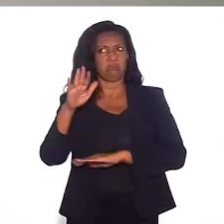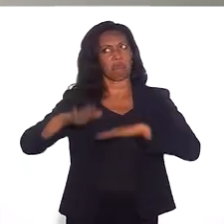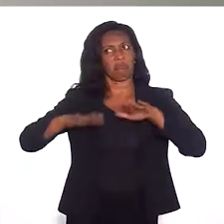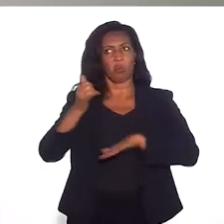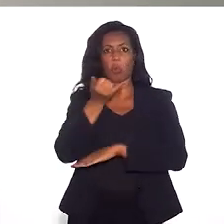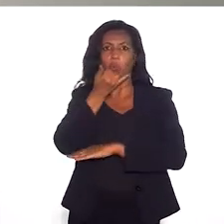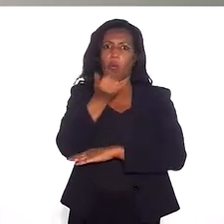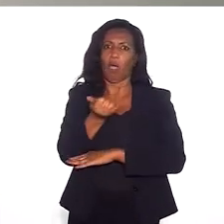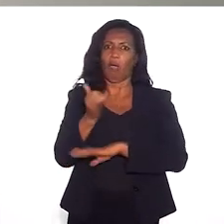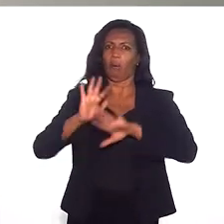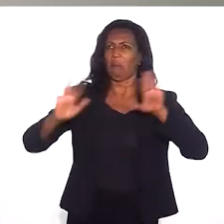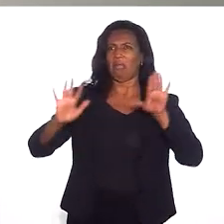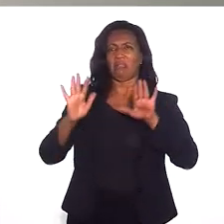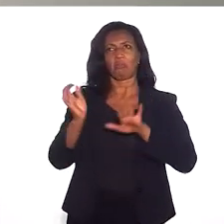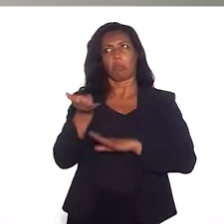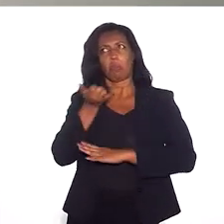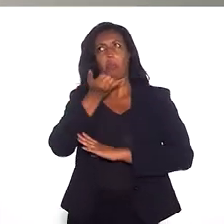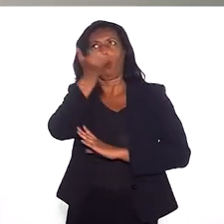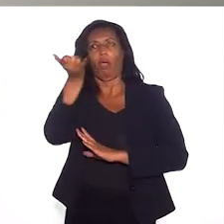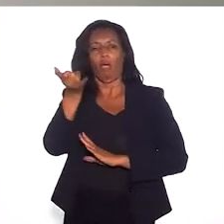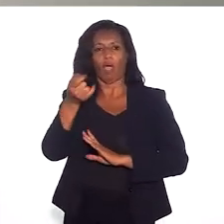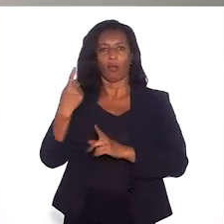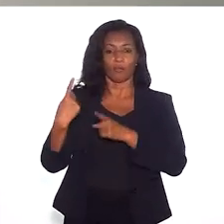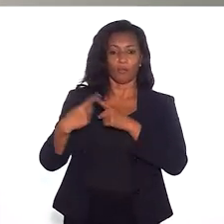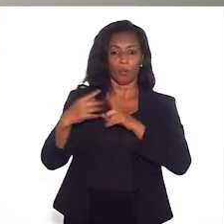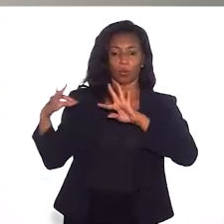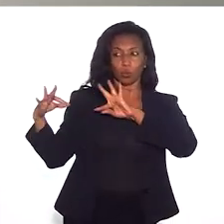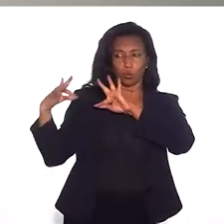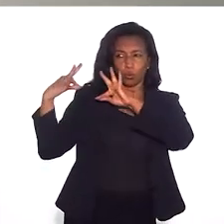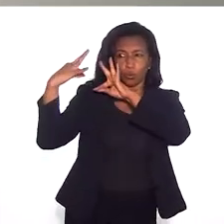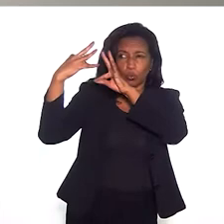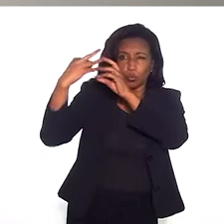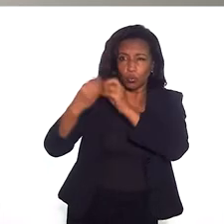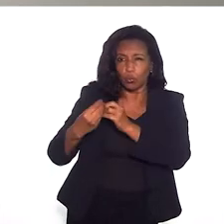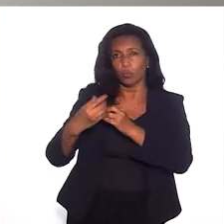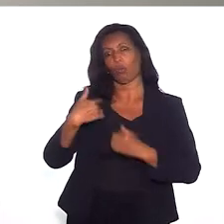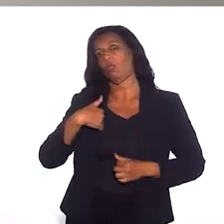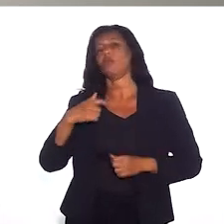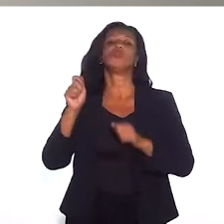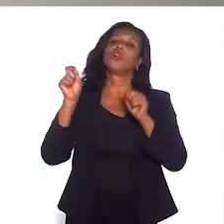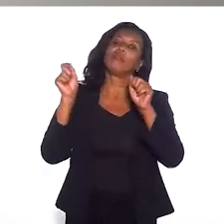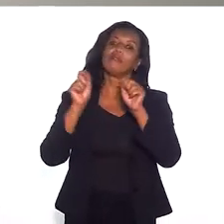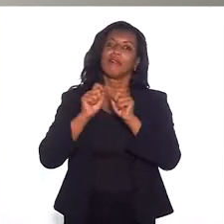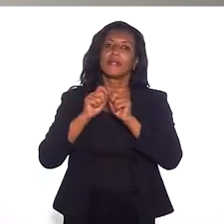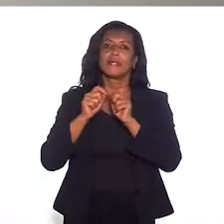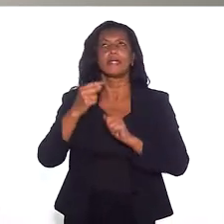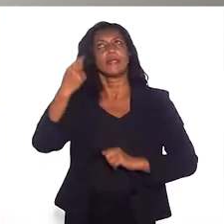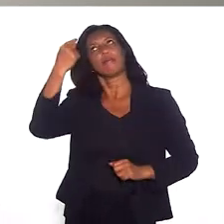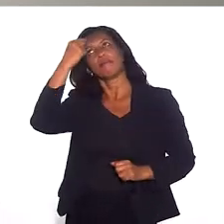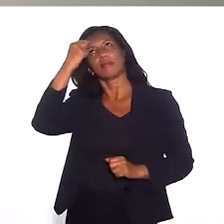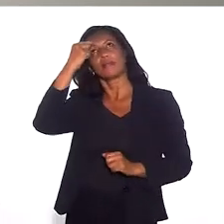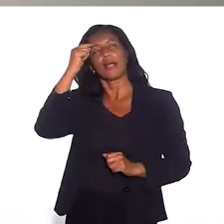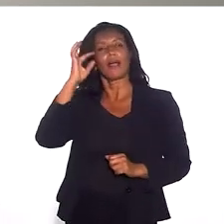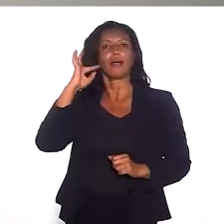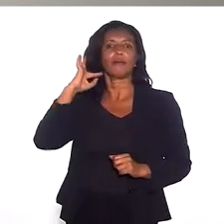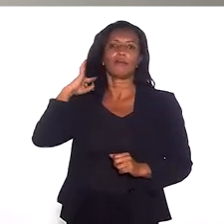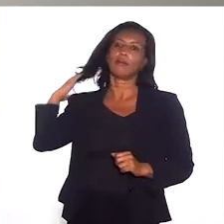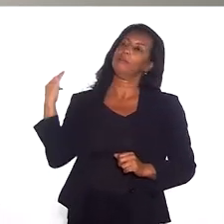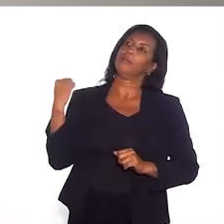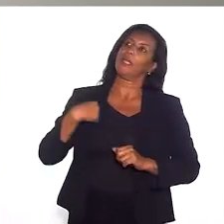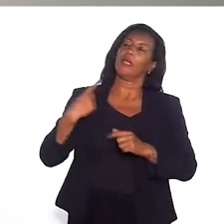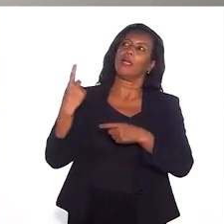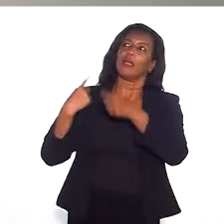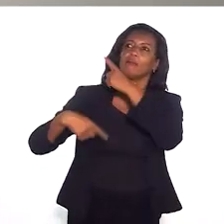acaso, mas não muito por um acaso, né? Eu digo que isso, tudo que eu sempre fazia ou pensava